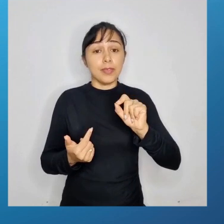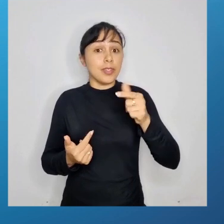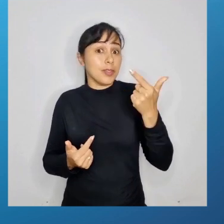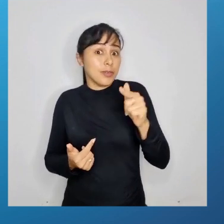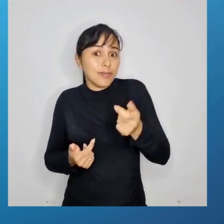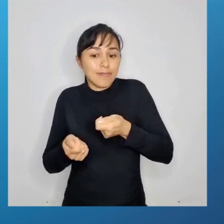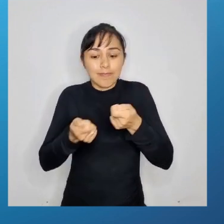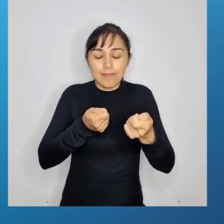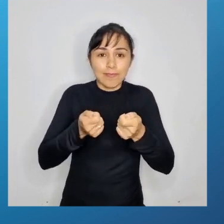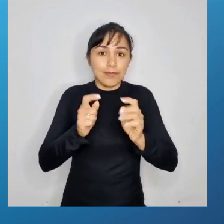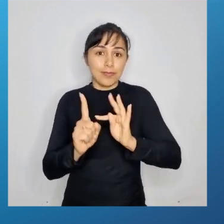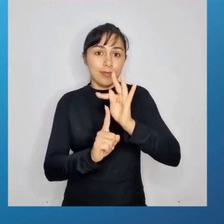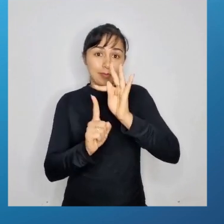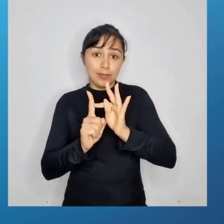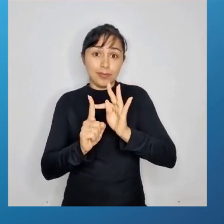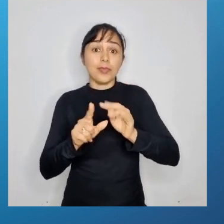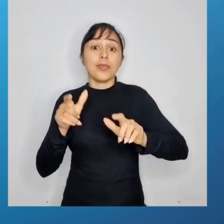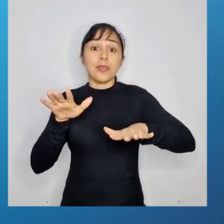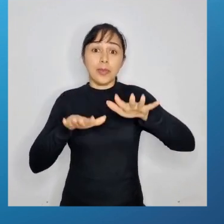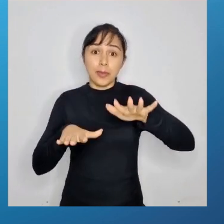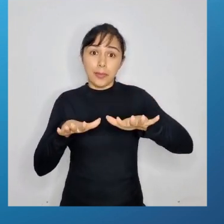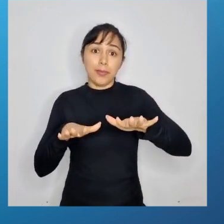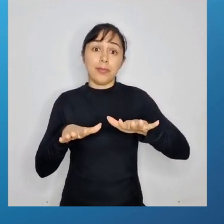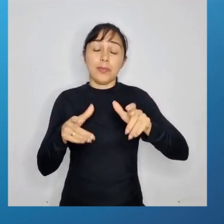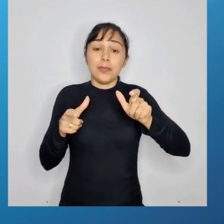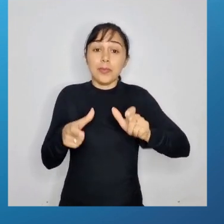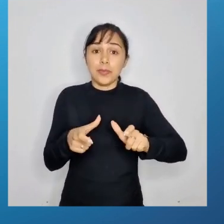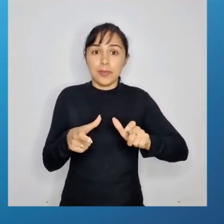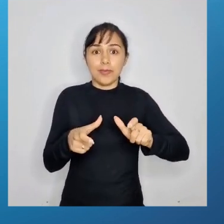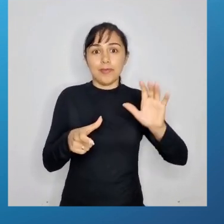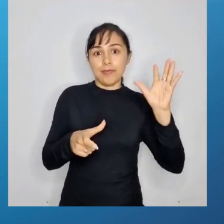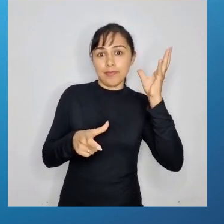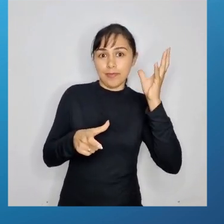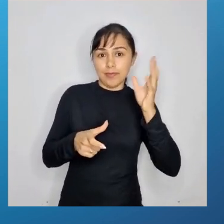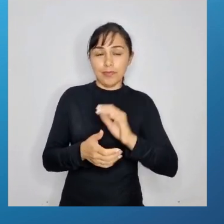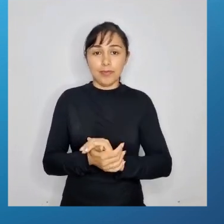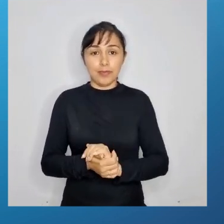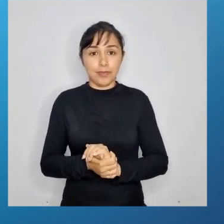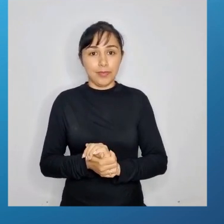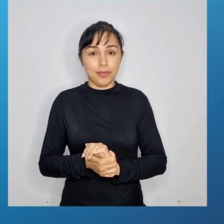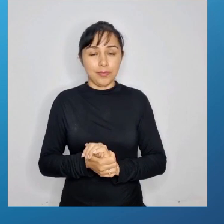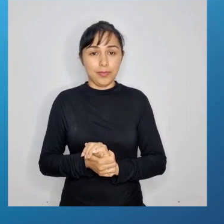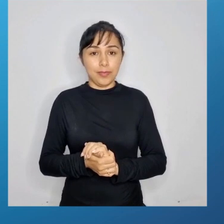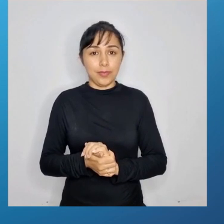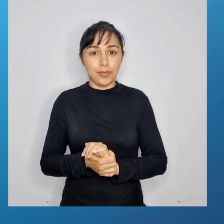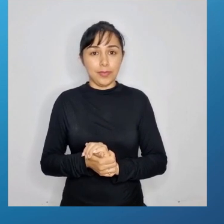Então a sua temperatura depende do ambiente, porque o seu metabolismo não faz esse processo.